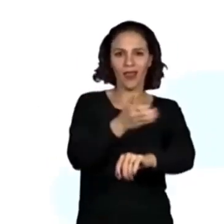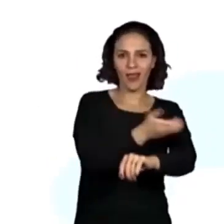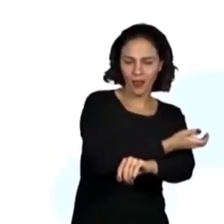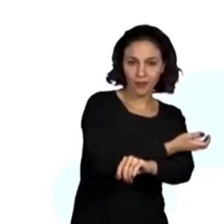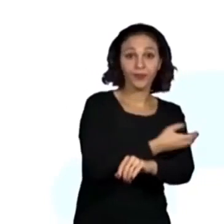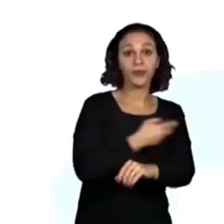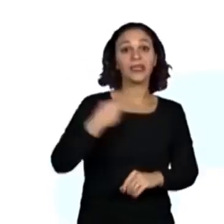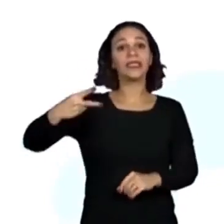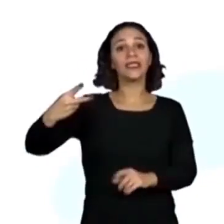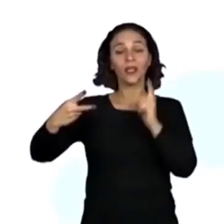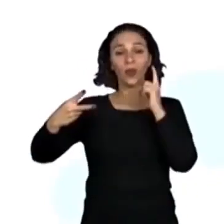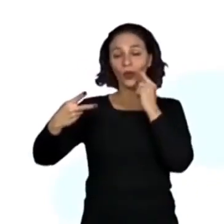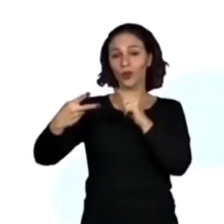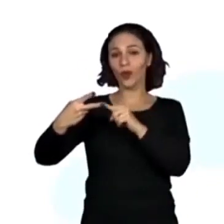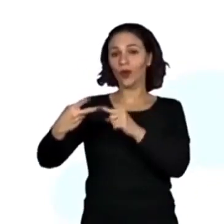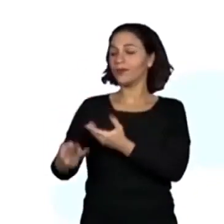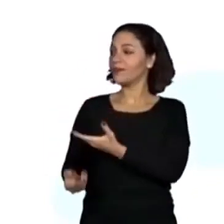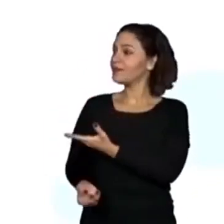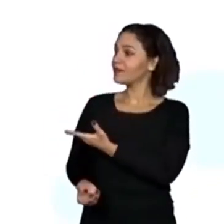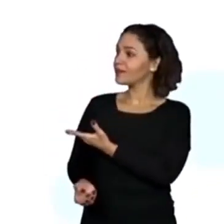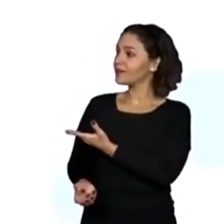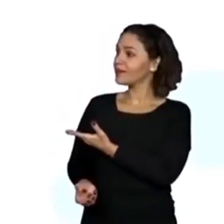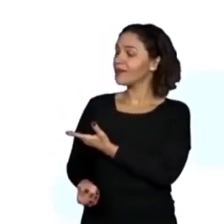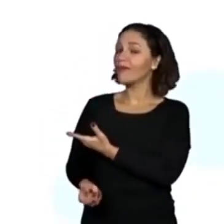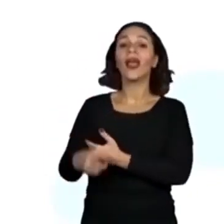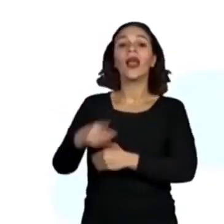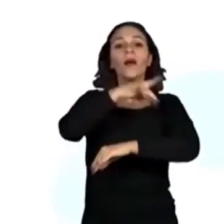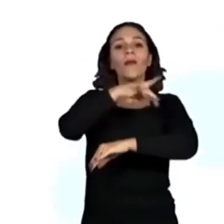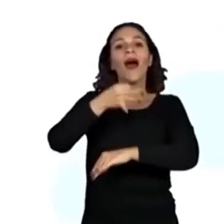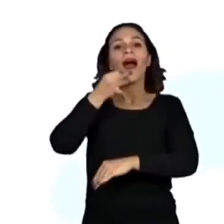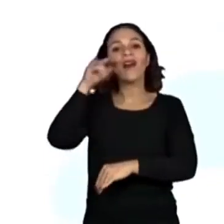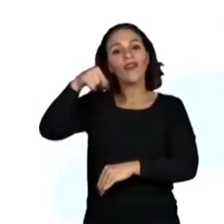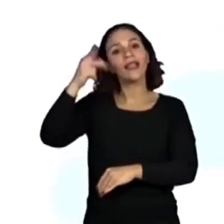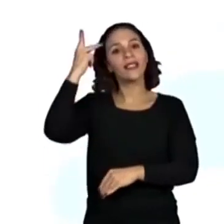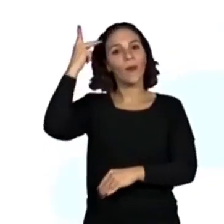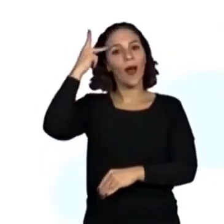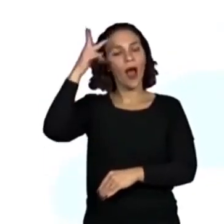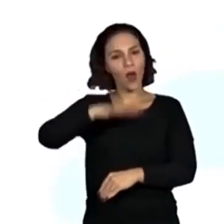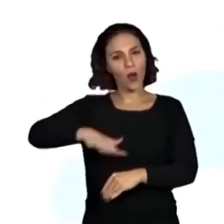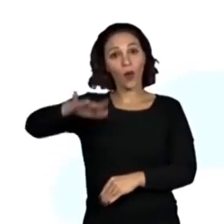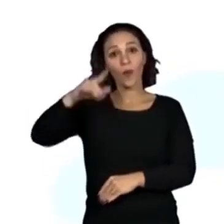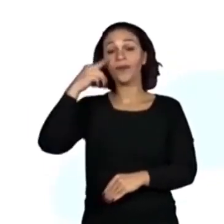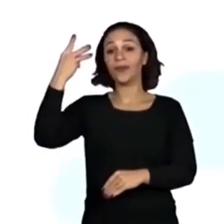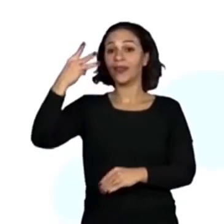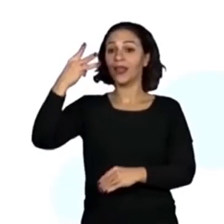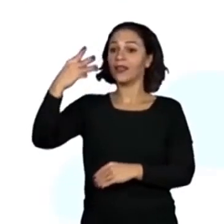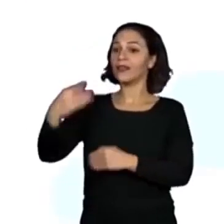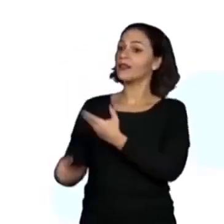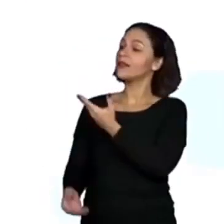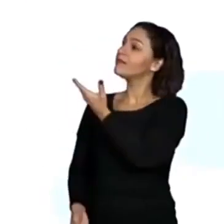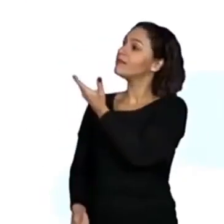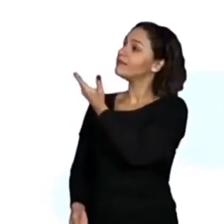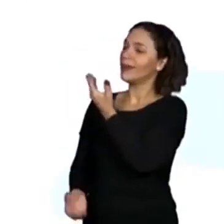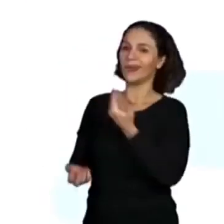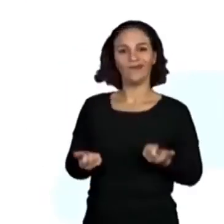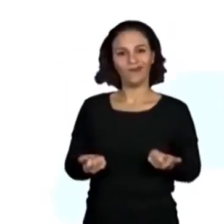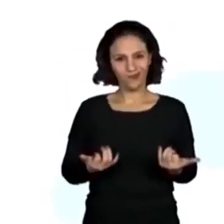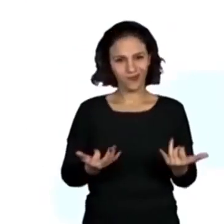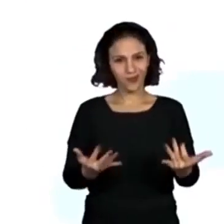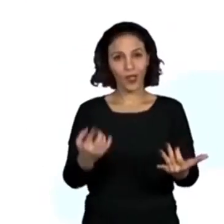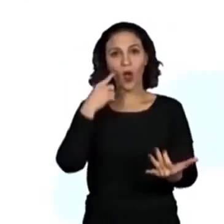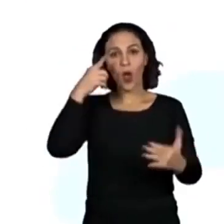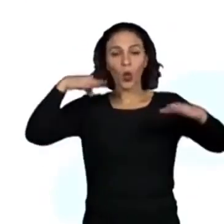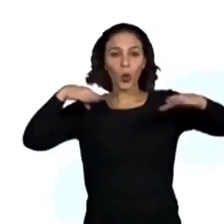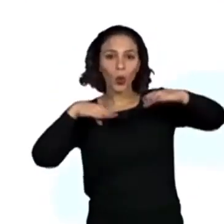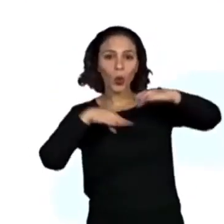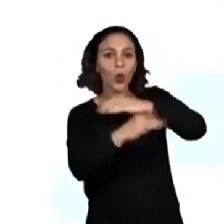um cafezal aqui na nossa região. A fotografia número 3, um túnel, né, de mina subterrânea